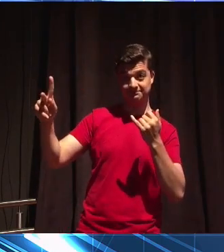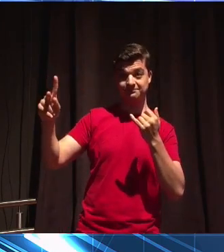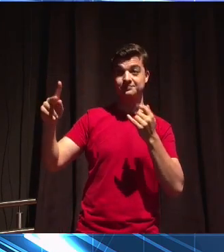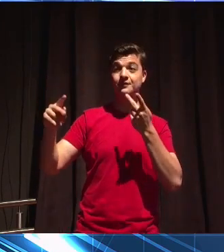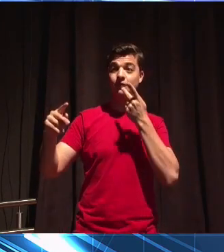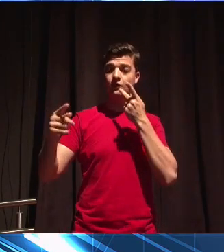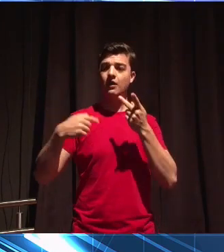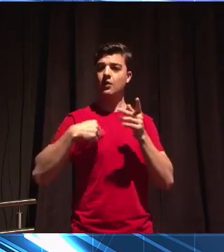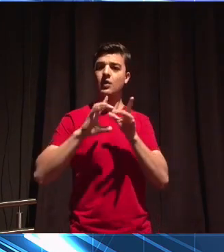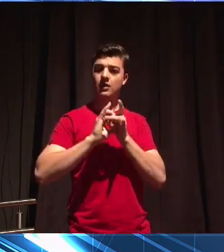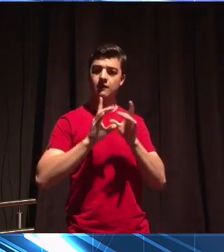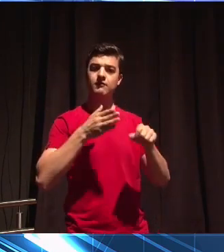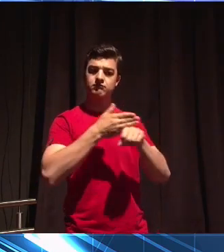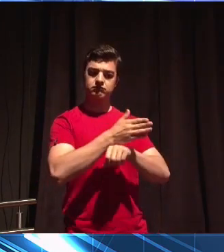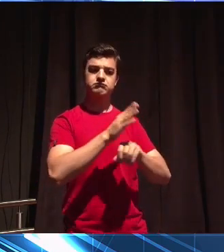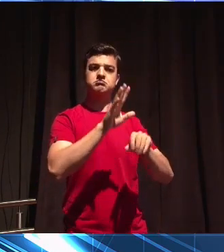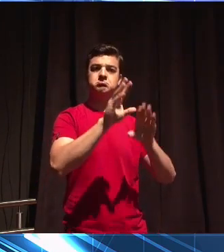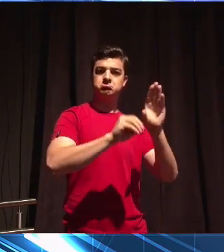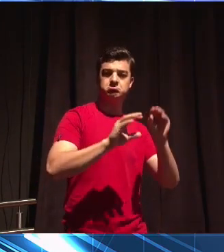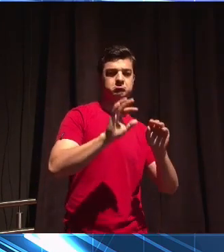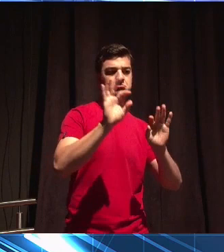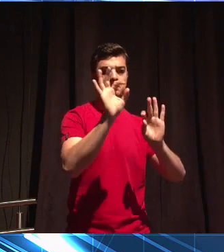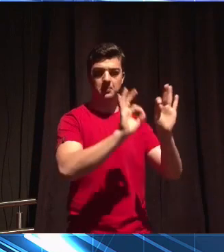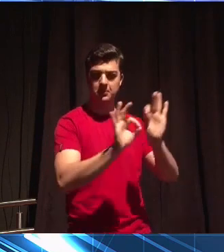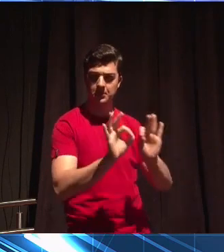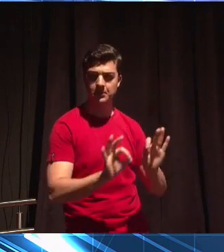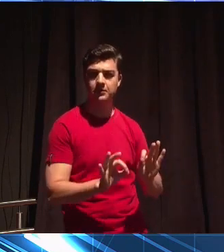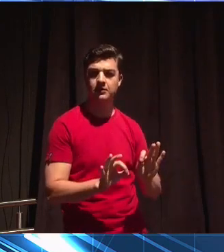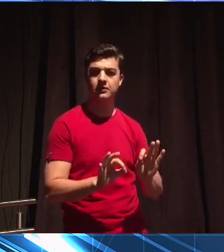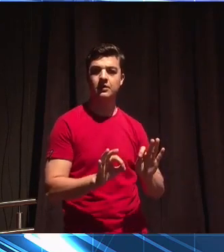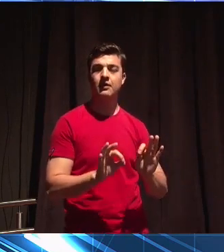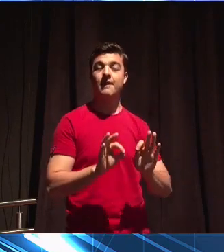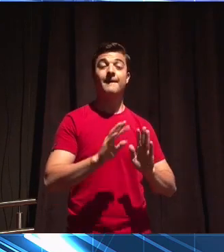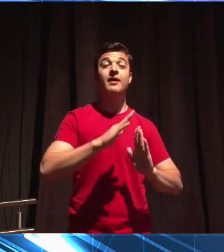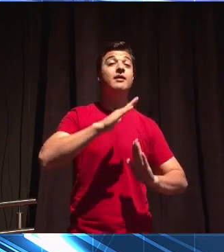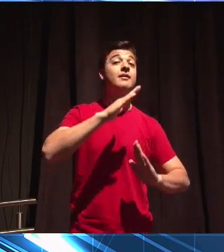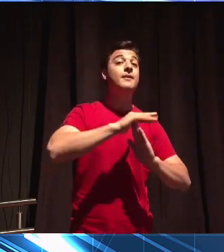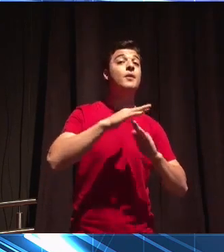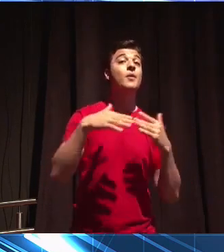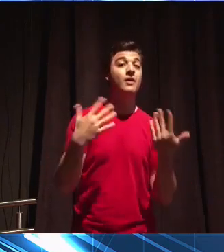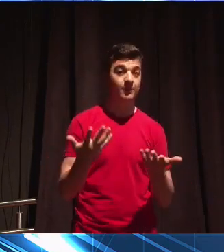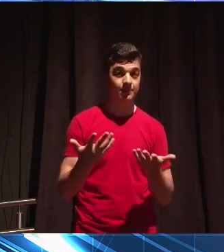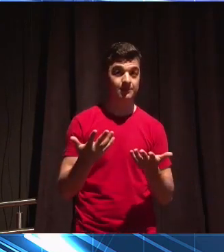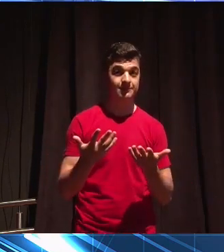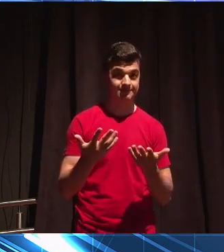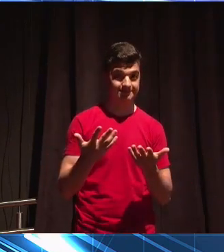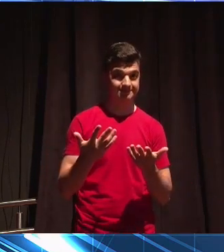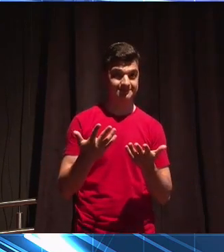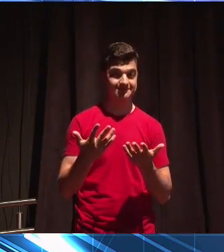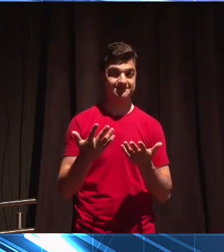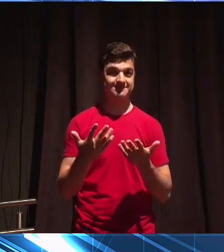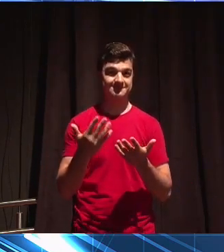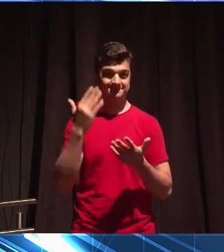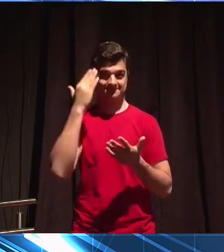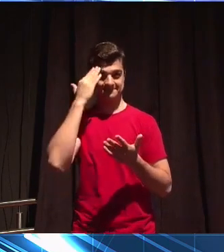modelar, até que ponto eu posso ir para fazer isso? Até, o que, que eu posso te trazer nesse aspecto?